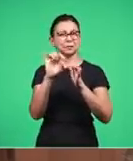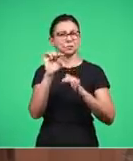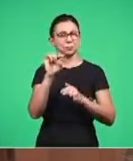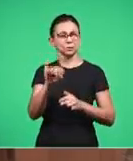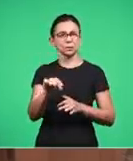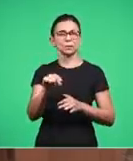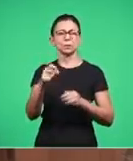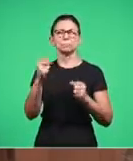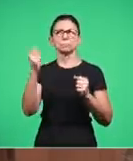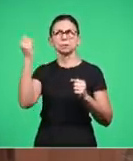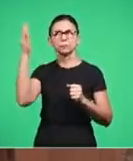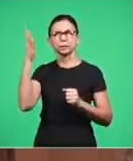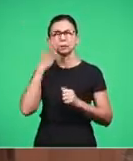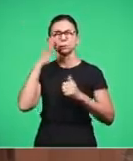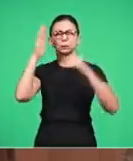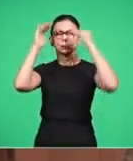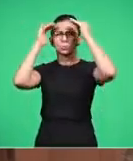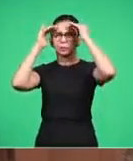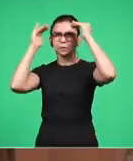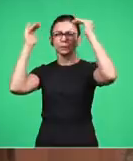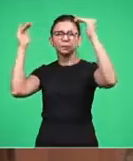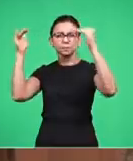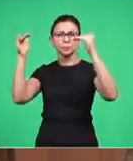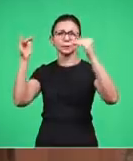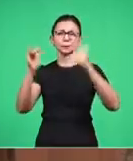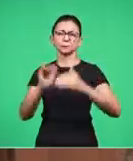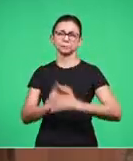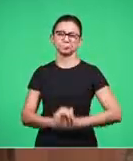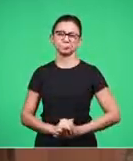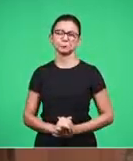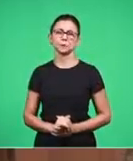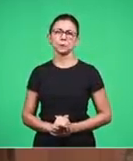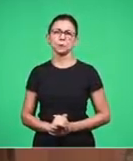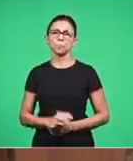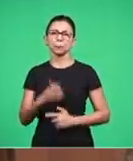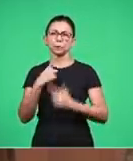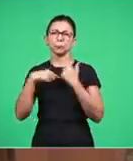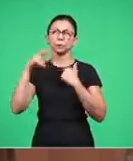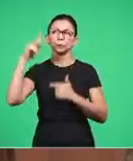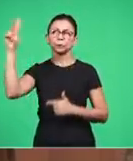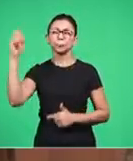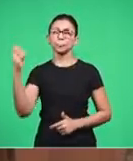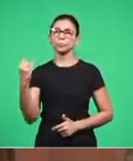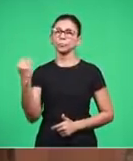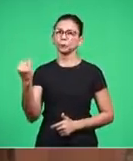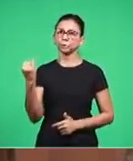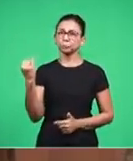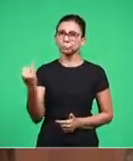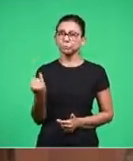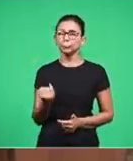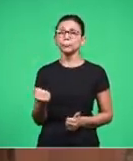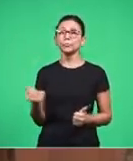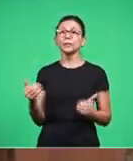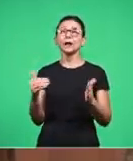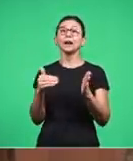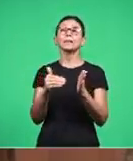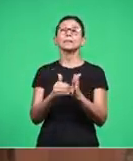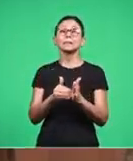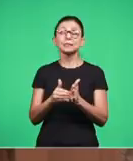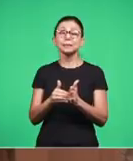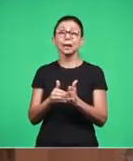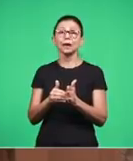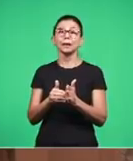vai ser sempre o melhor para nós. Portanto, nós vemos aqui o seguinte: até que a calamidade, até que passem